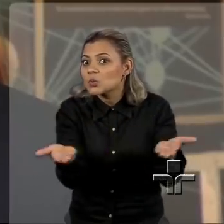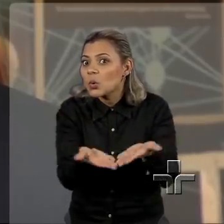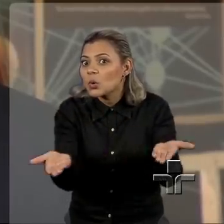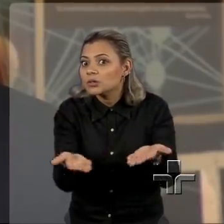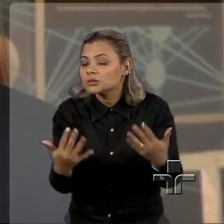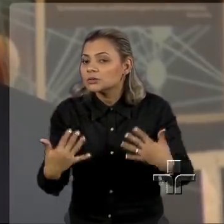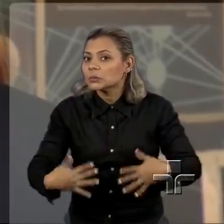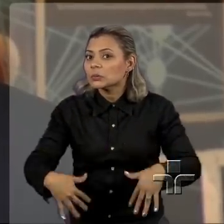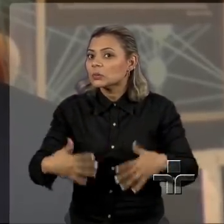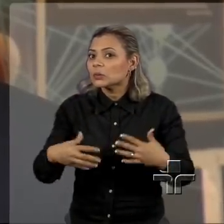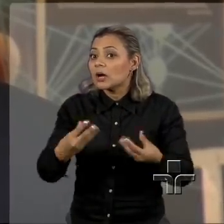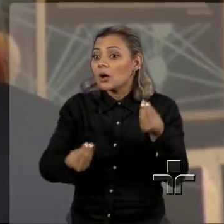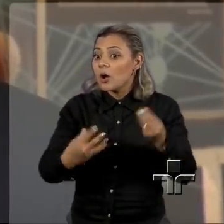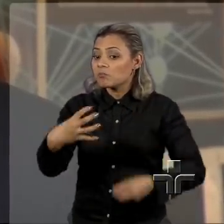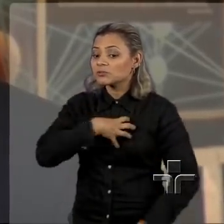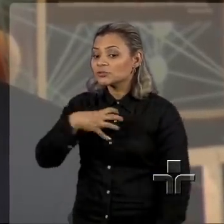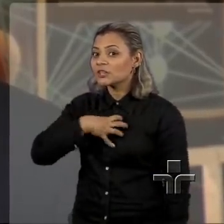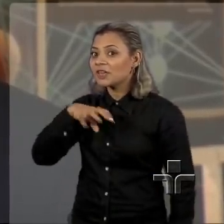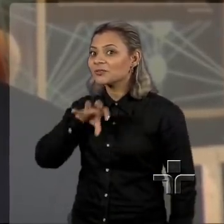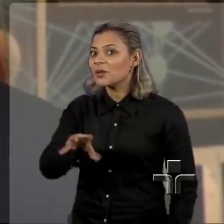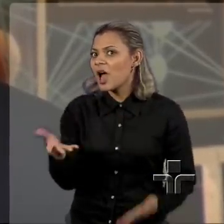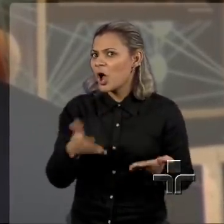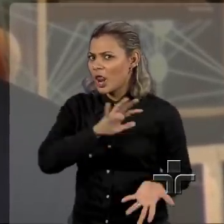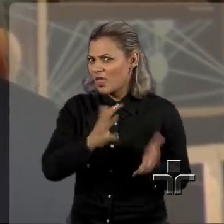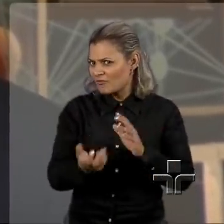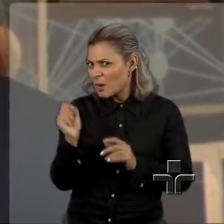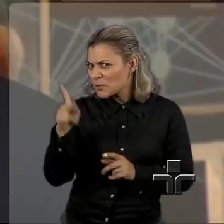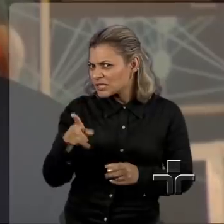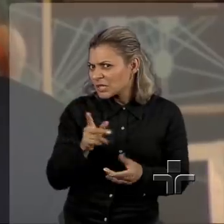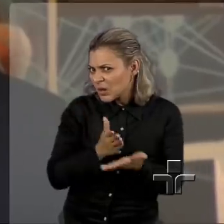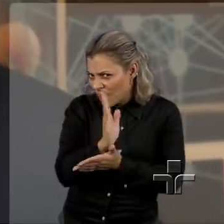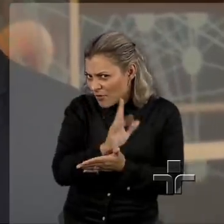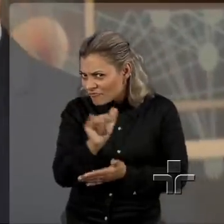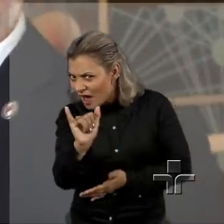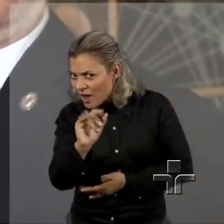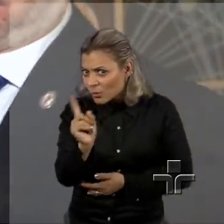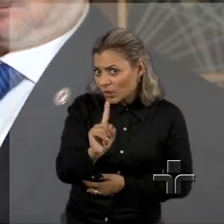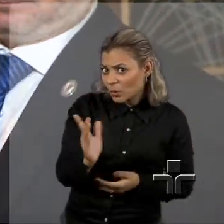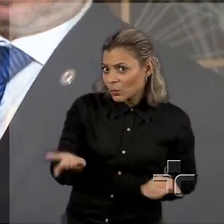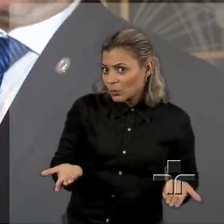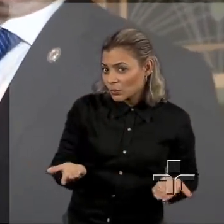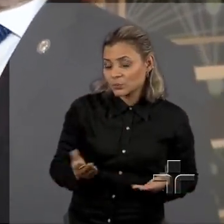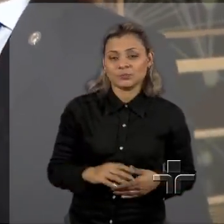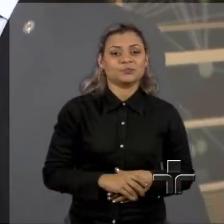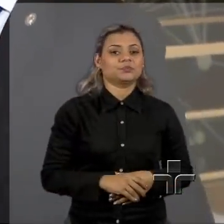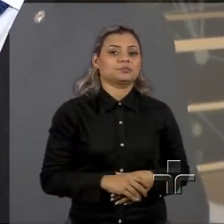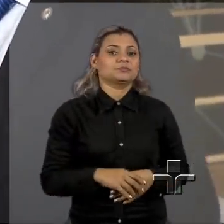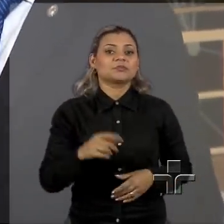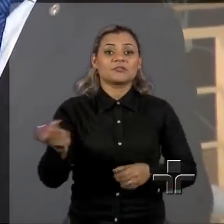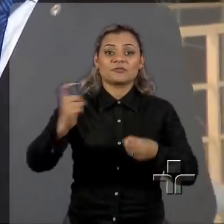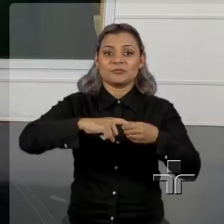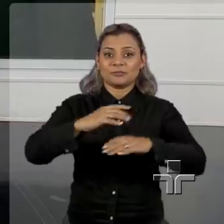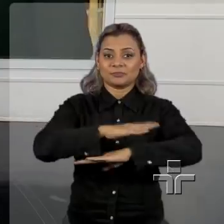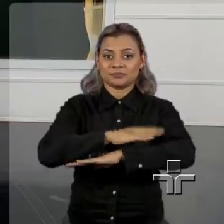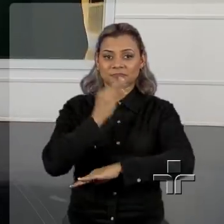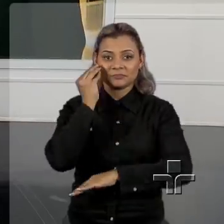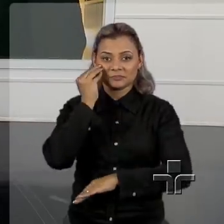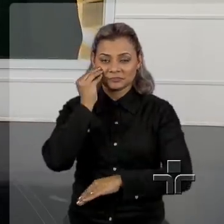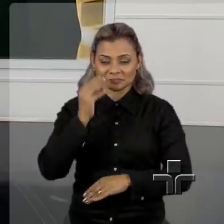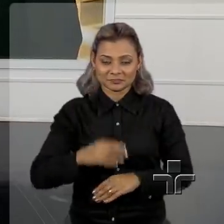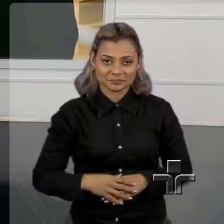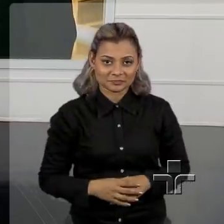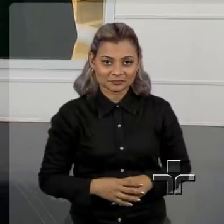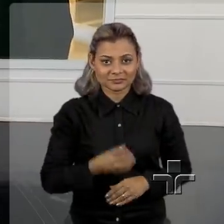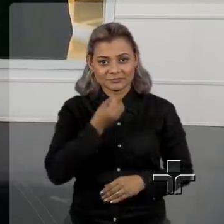se comportar em relação à tramitação da reforma da Previdência. Isso é assunto para daqui a pouquinho. É com vocês aí no estúdio, Joyce. Obrigada,